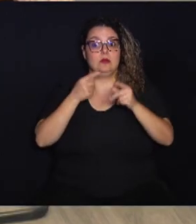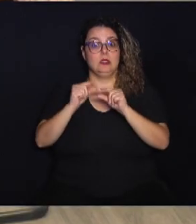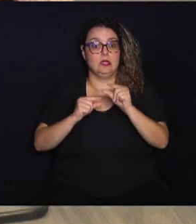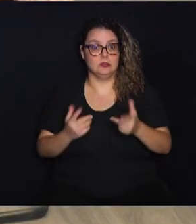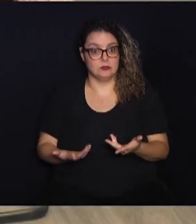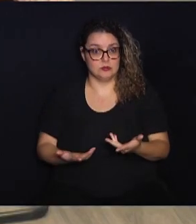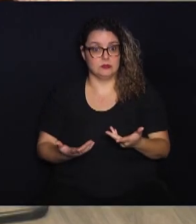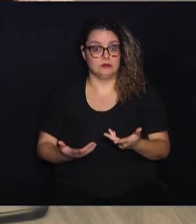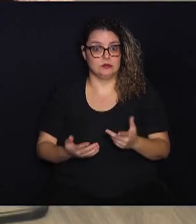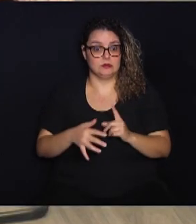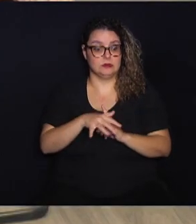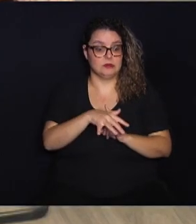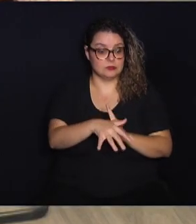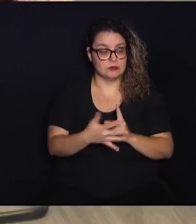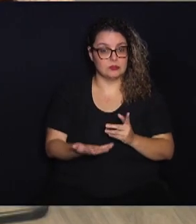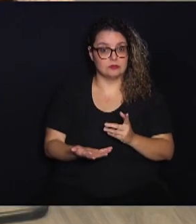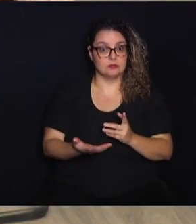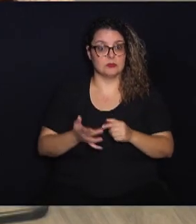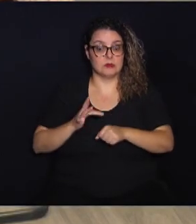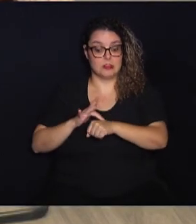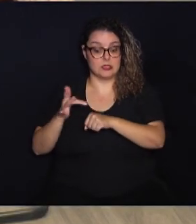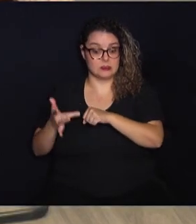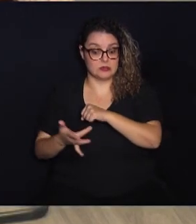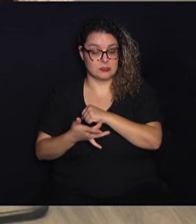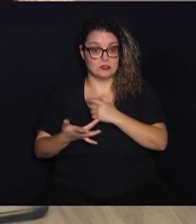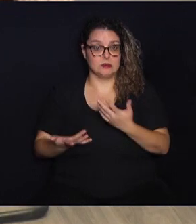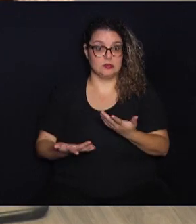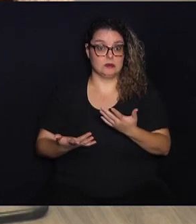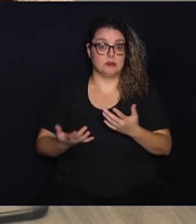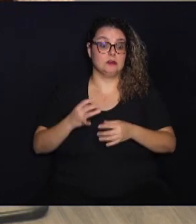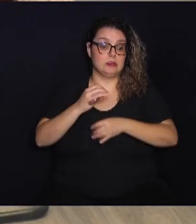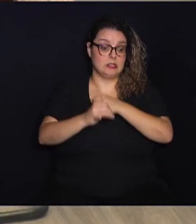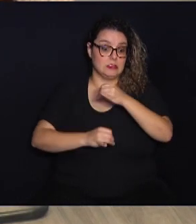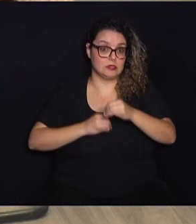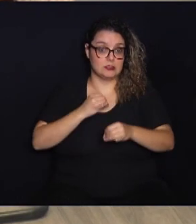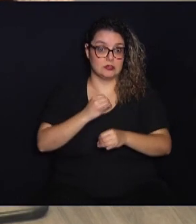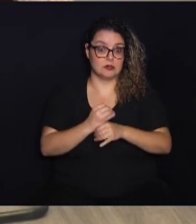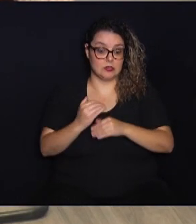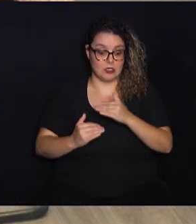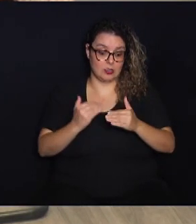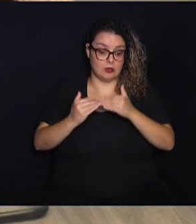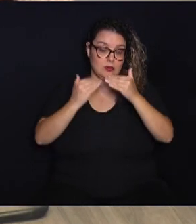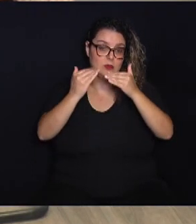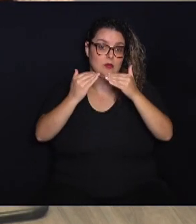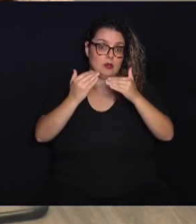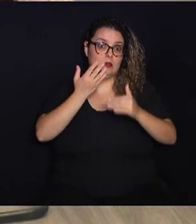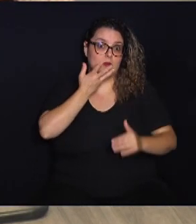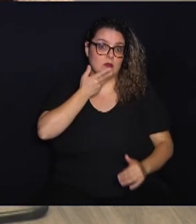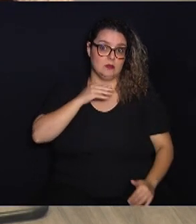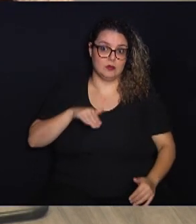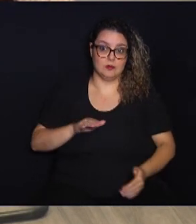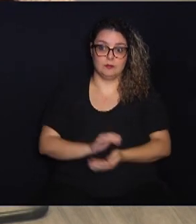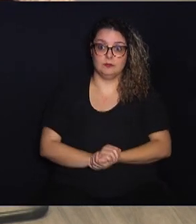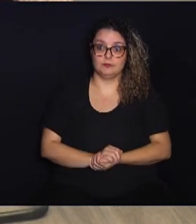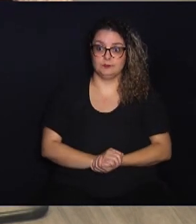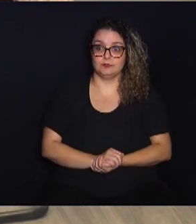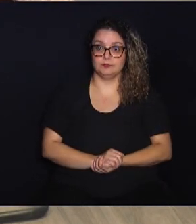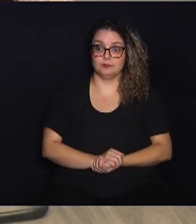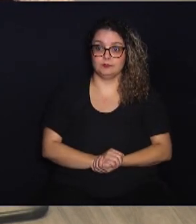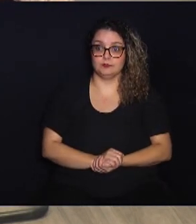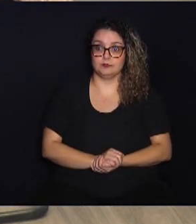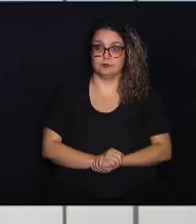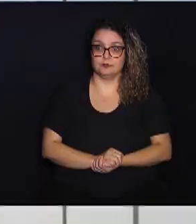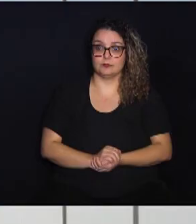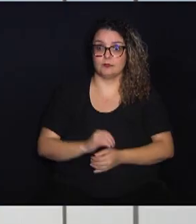dessa interferência, né, das redes sociais, né, da internet no desenvolvimento das crianças.